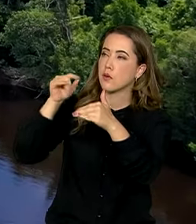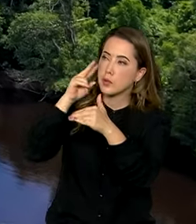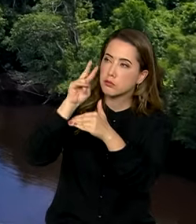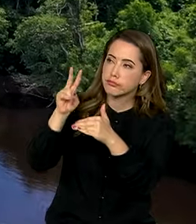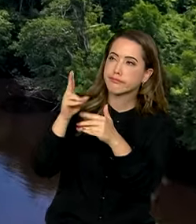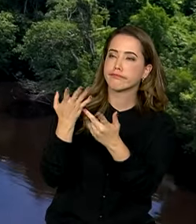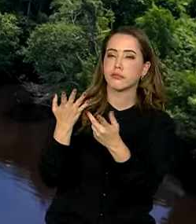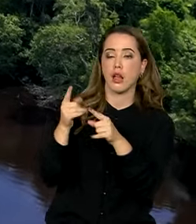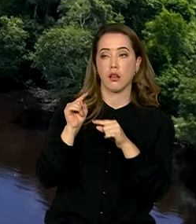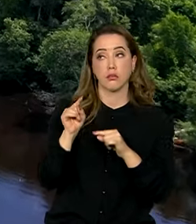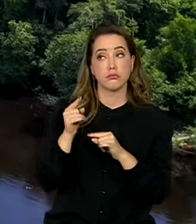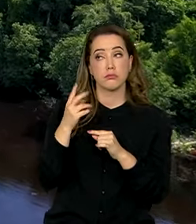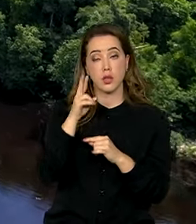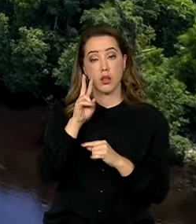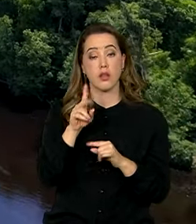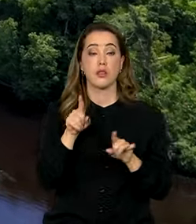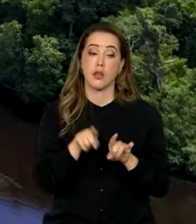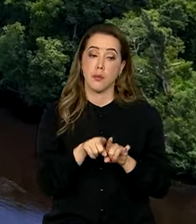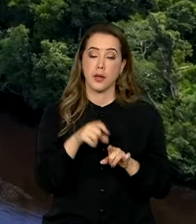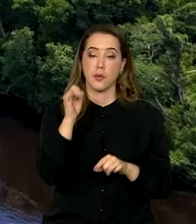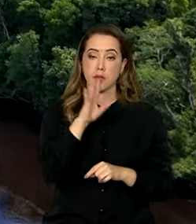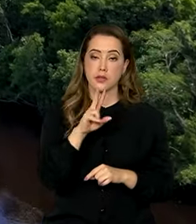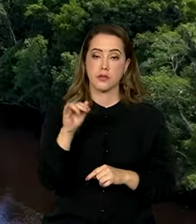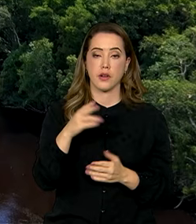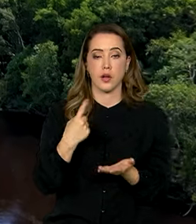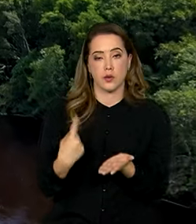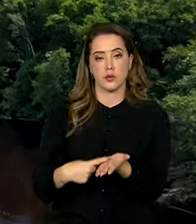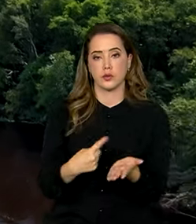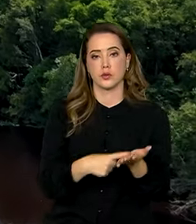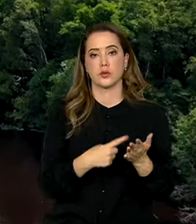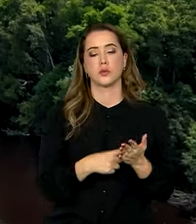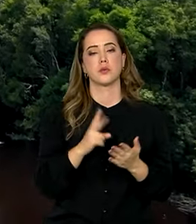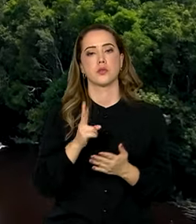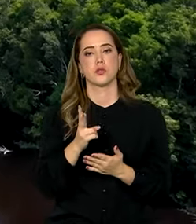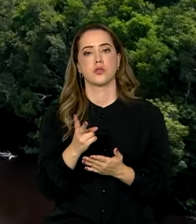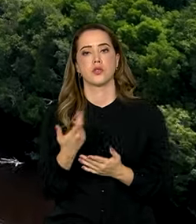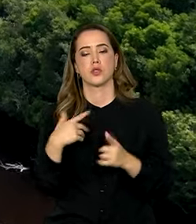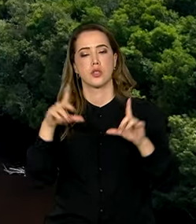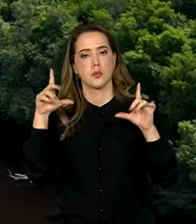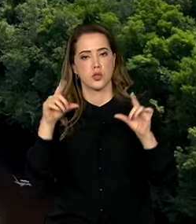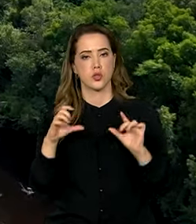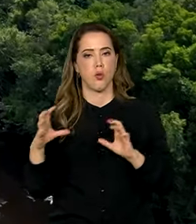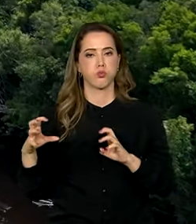e vai com o compromisso de continuar aprofundando a redução de emissão de CO2.